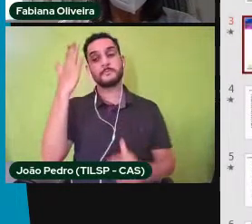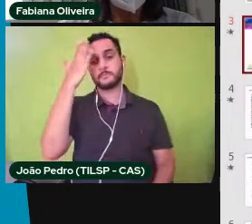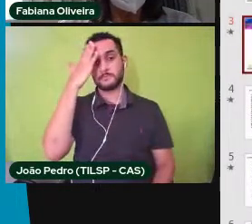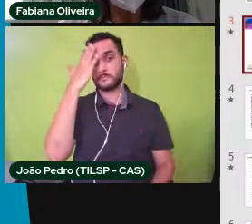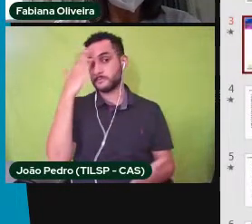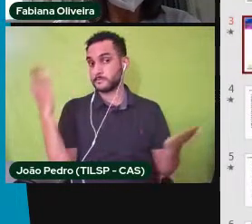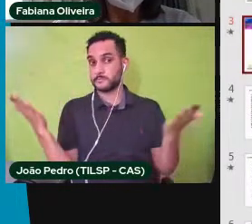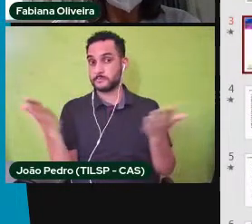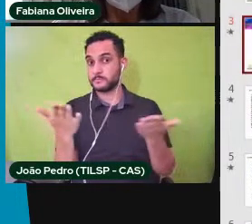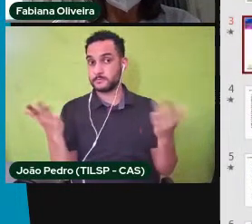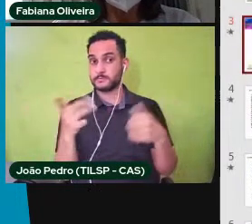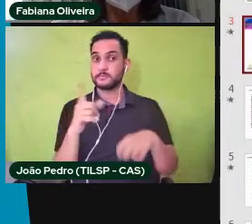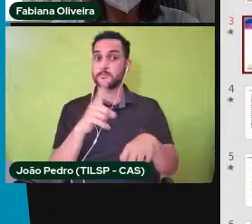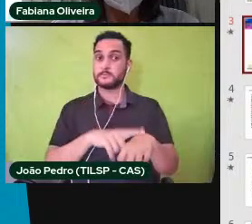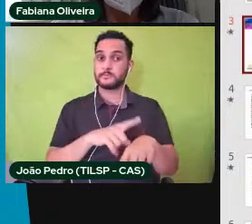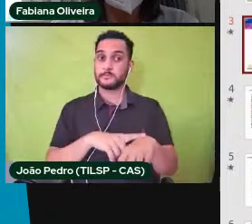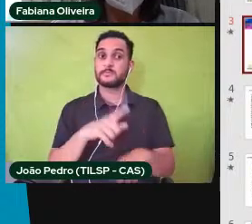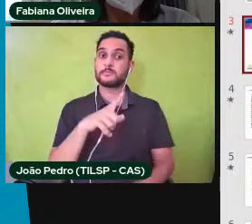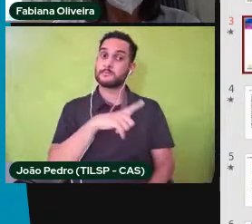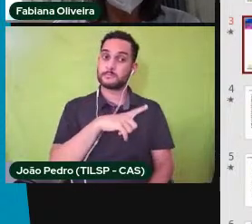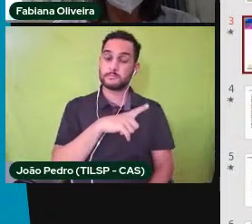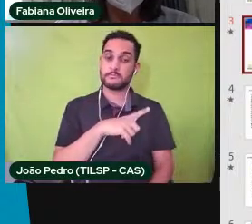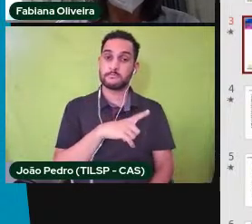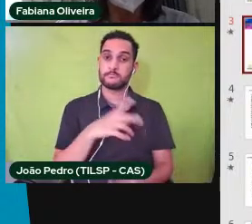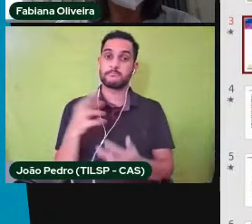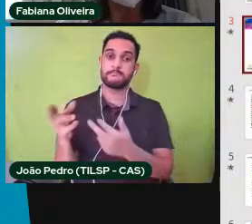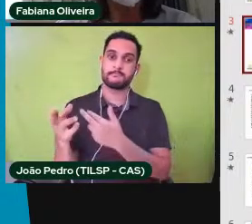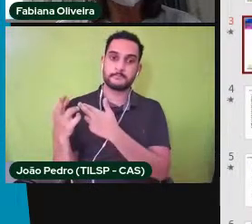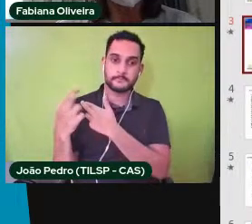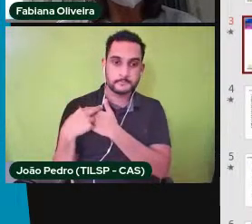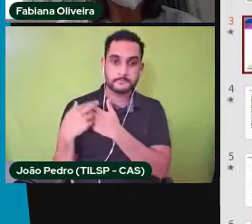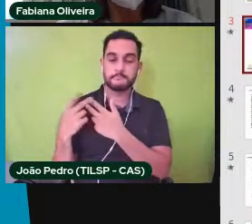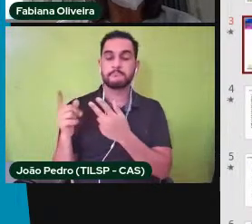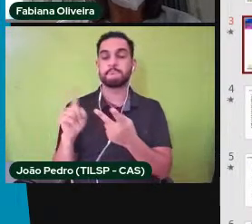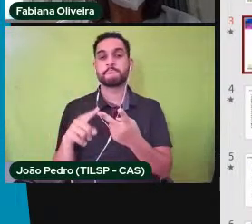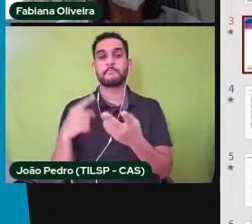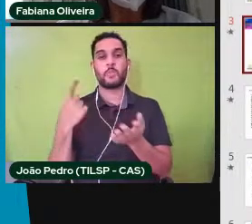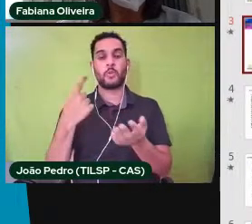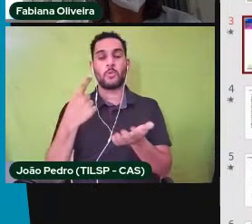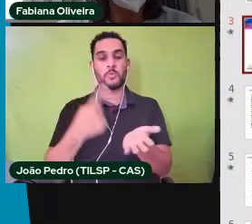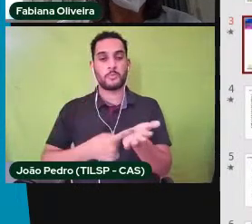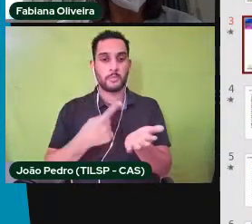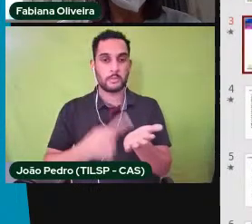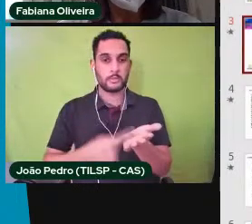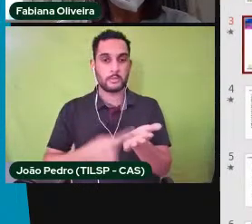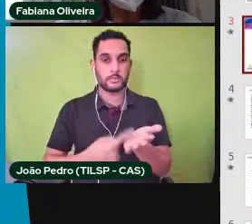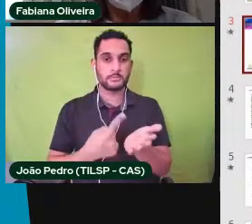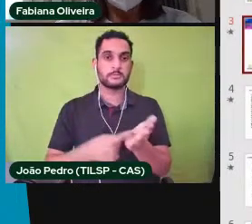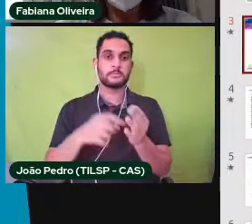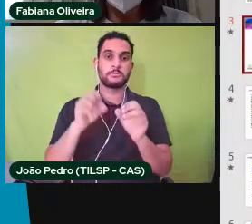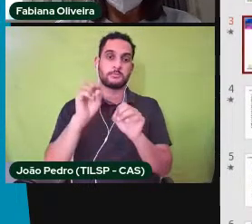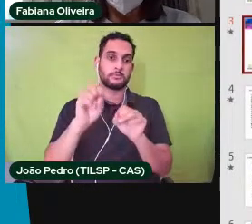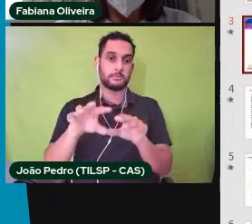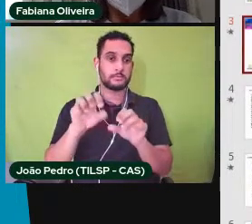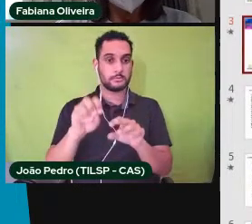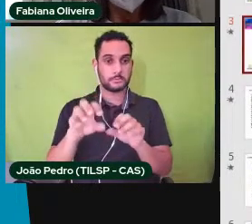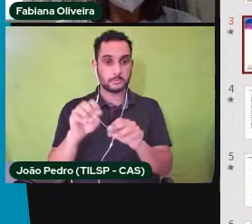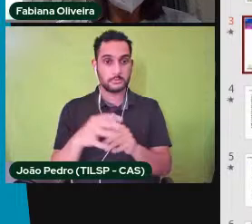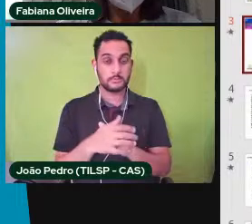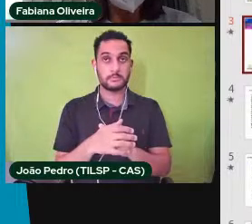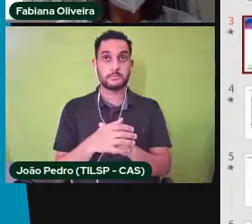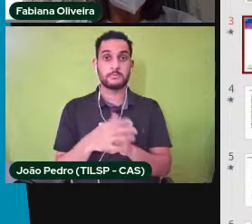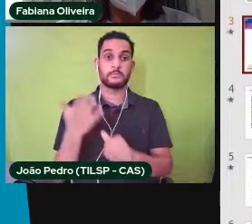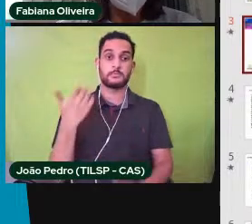então, imputa-se uma grande responsabilidade, um compromisso com a educação, da educação e de